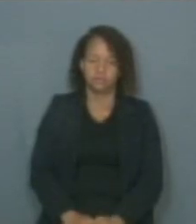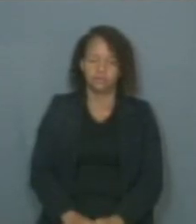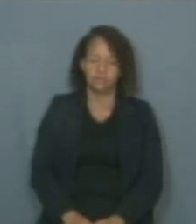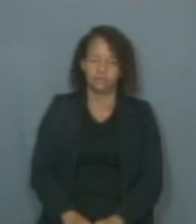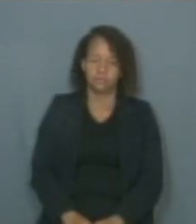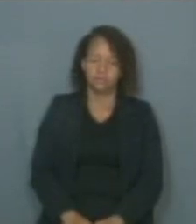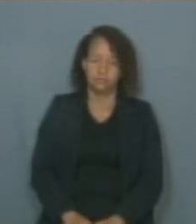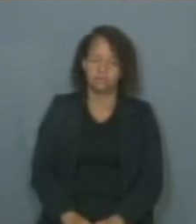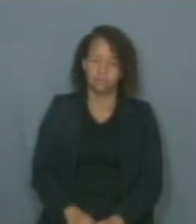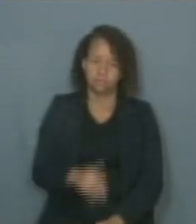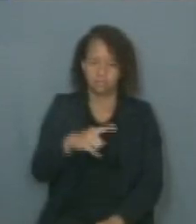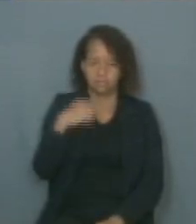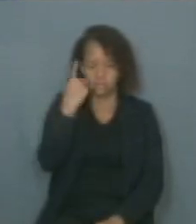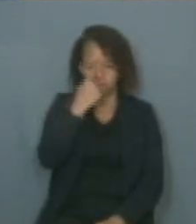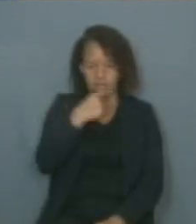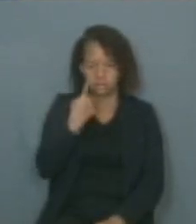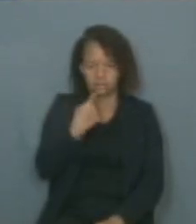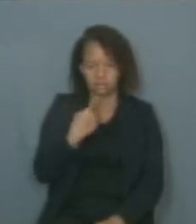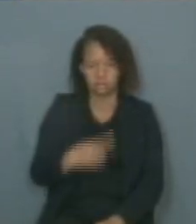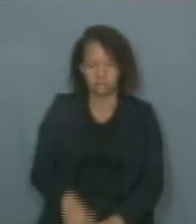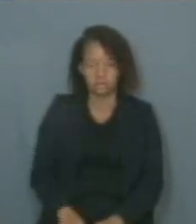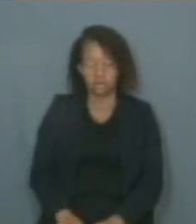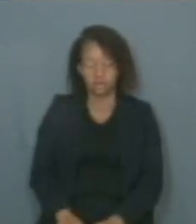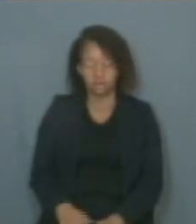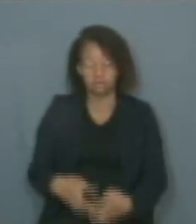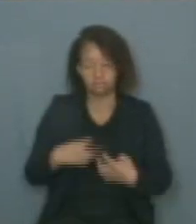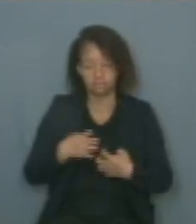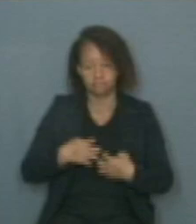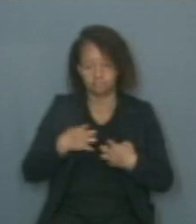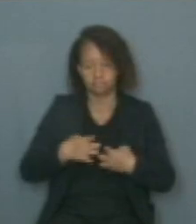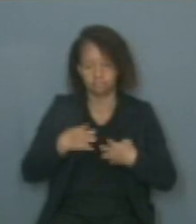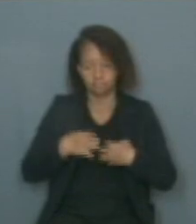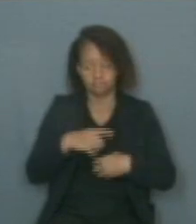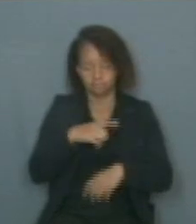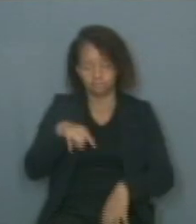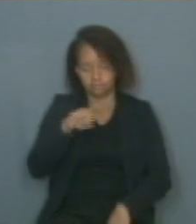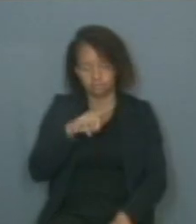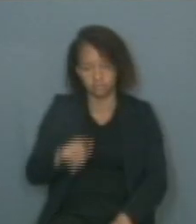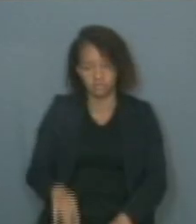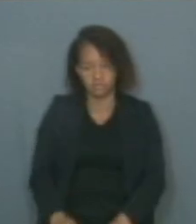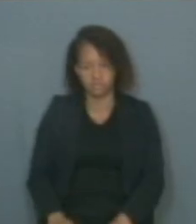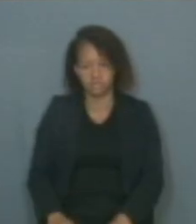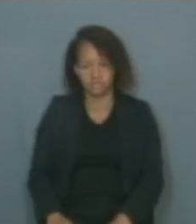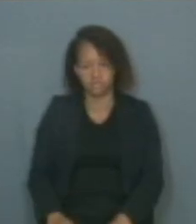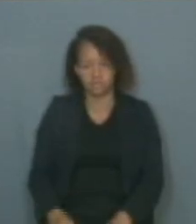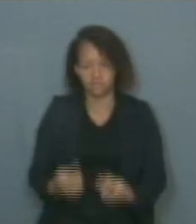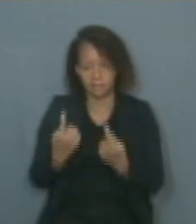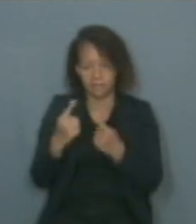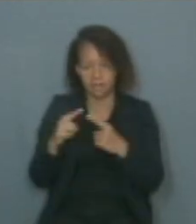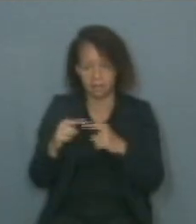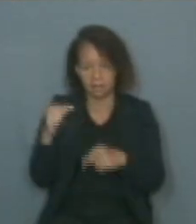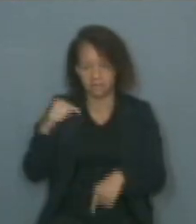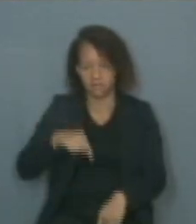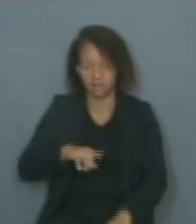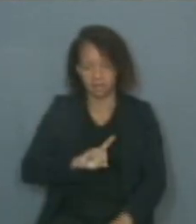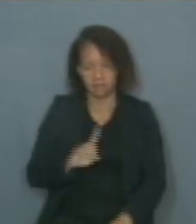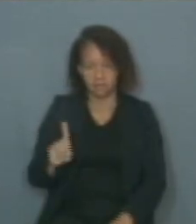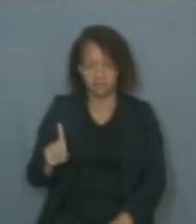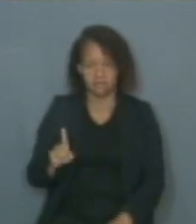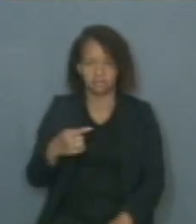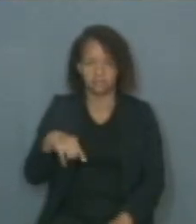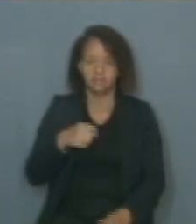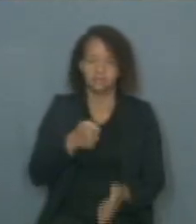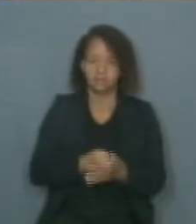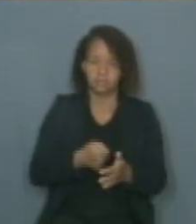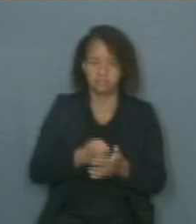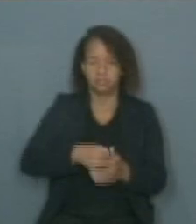Eu estou prestando atenção no rosto de vocês. Vocês estão todos indignados com um negócio desse. Essa denúncia não é para ficar aqui. A gente tem que